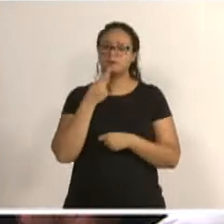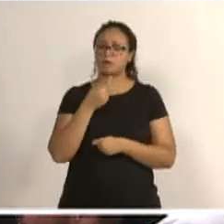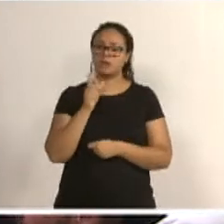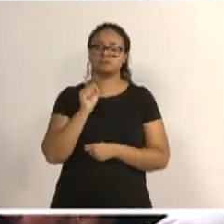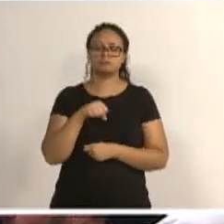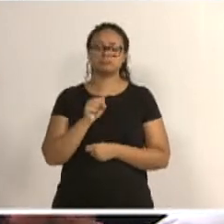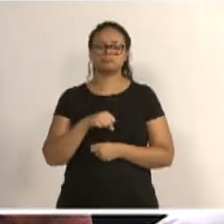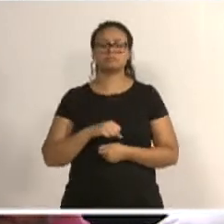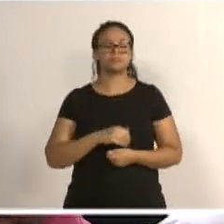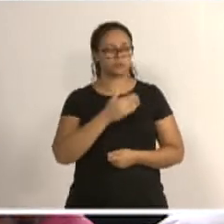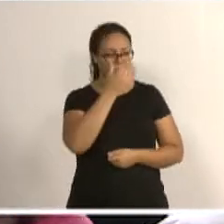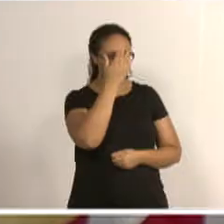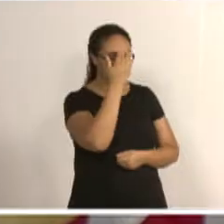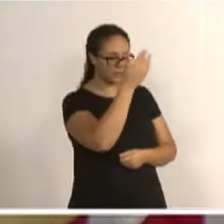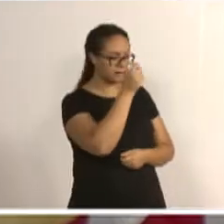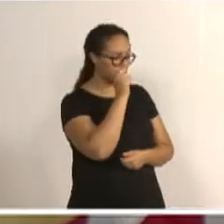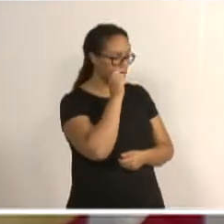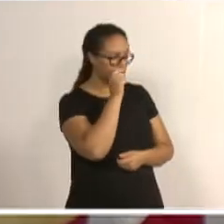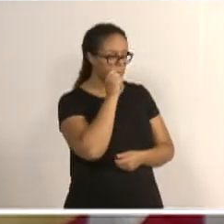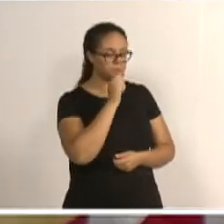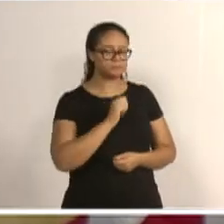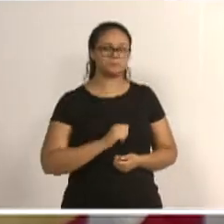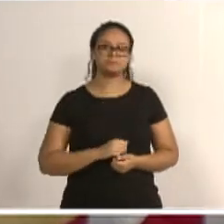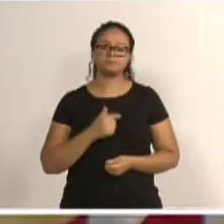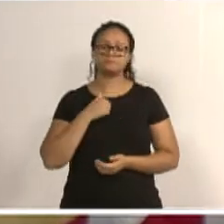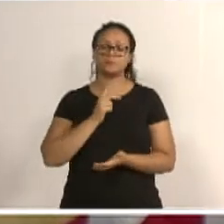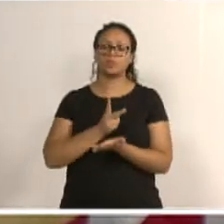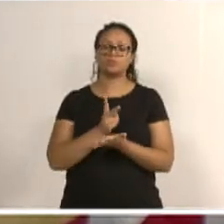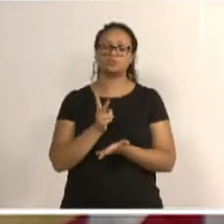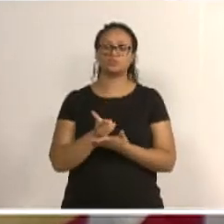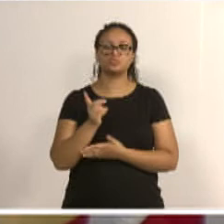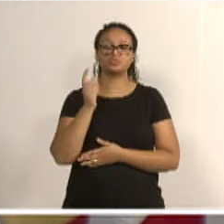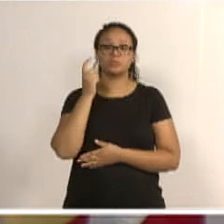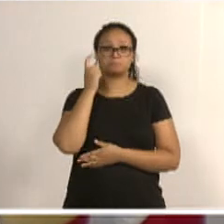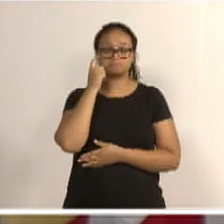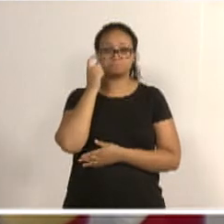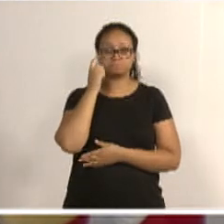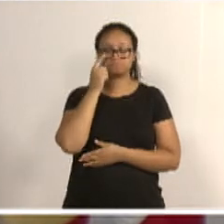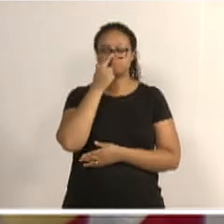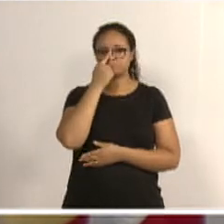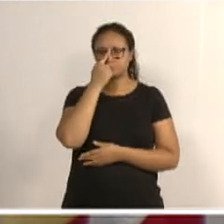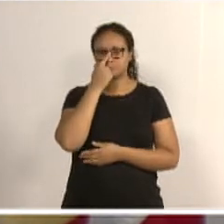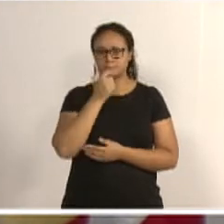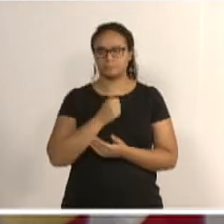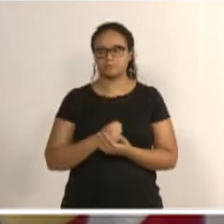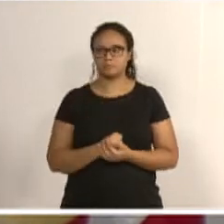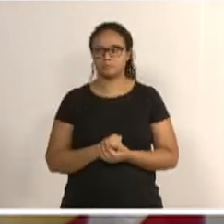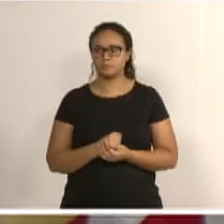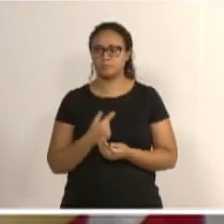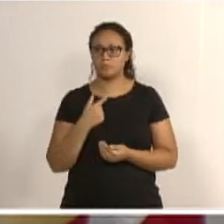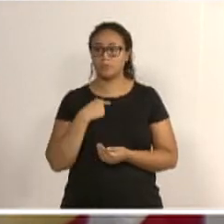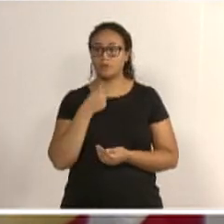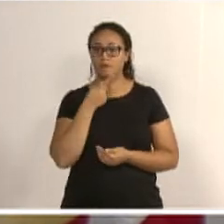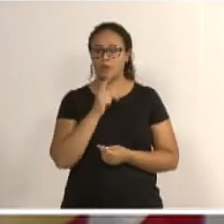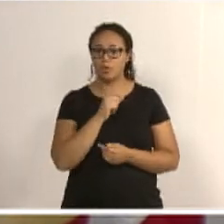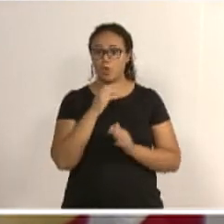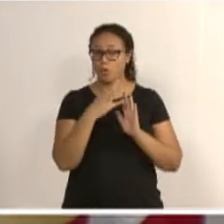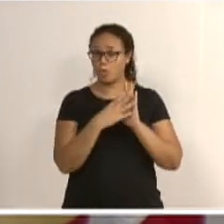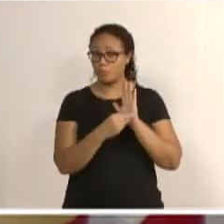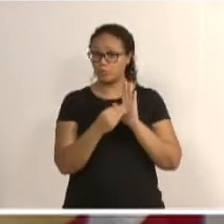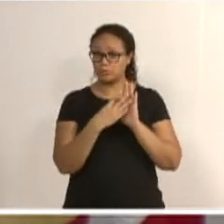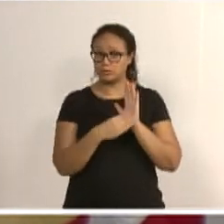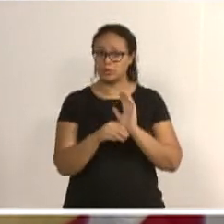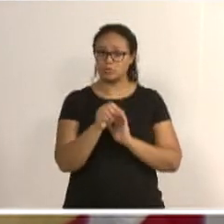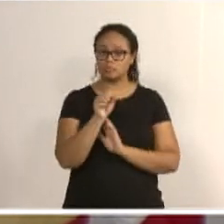Obrigado, vereador Almir. Continuando a minha linha de raciocínio, eu quero dizer que o modelo que o consórcio SIGA